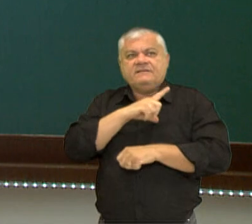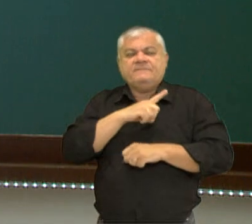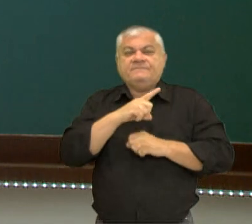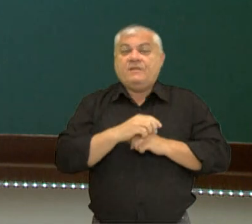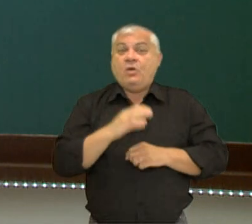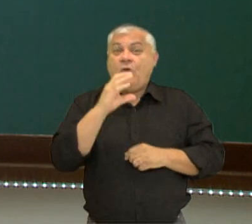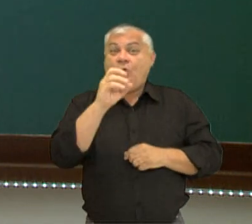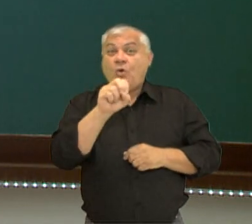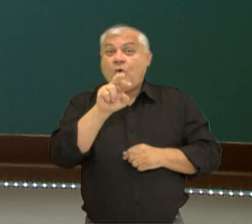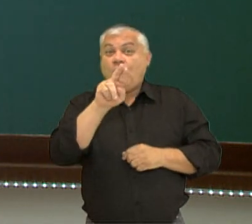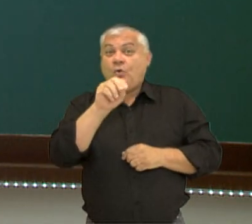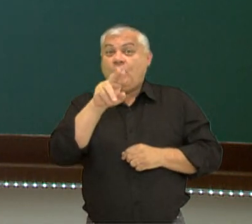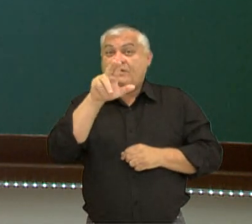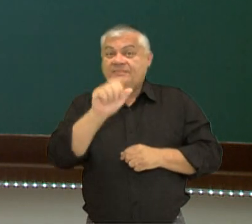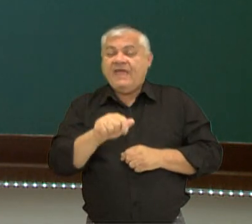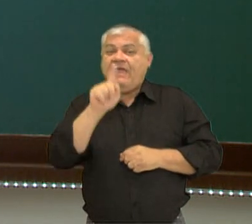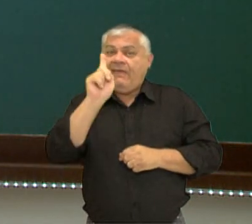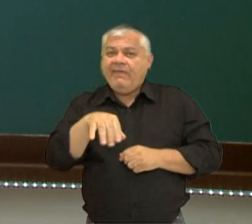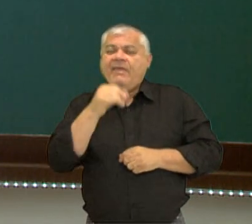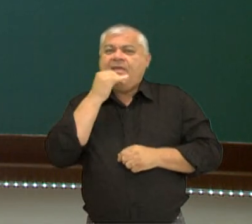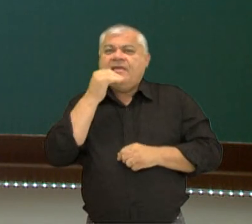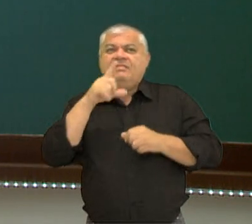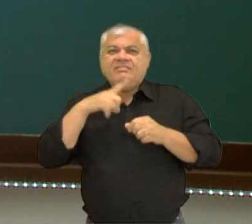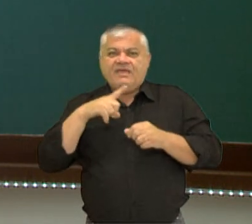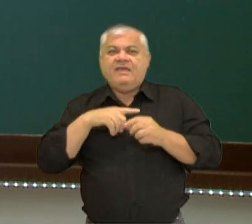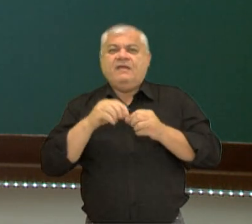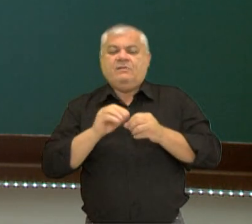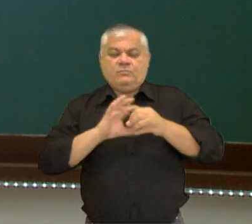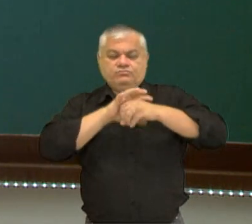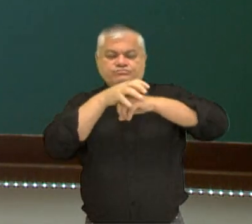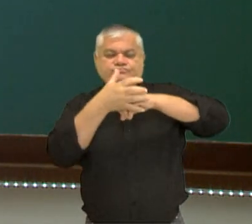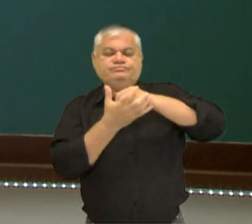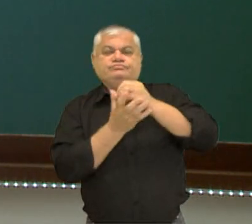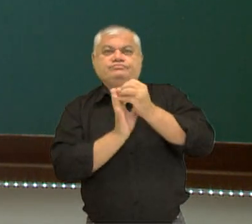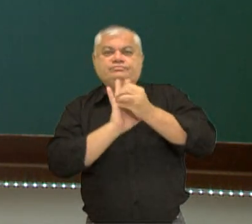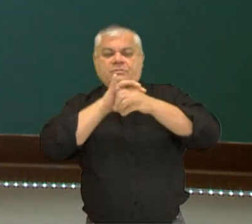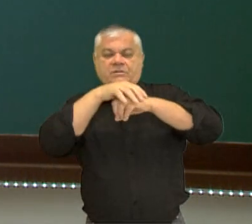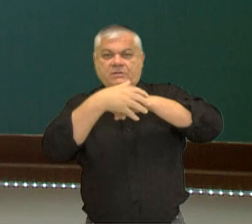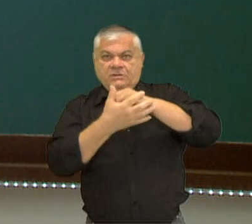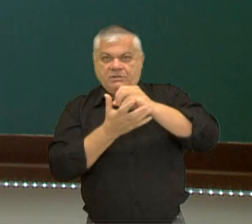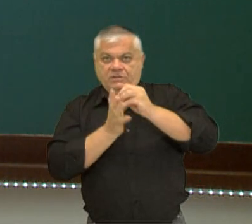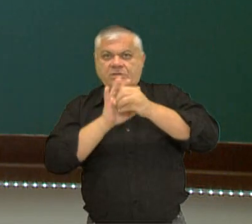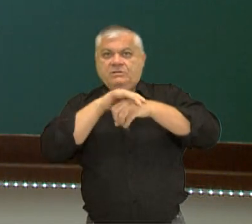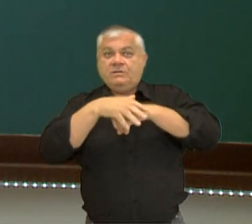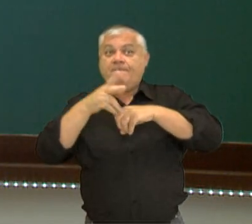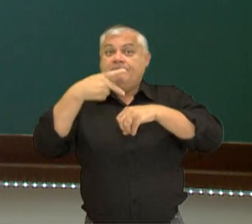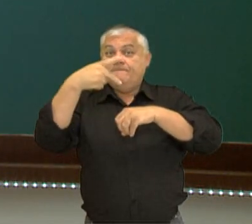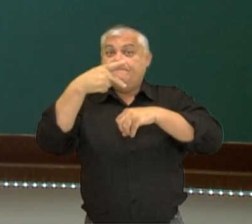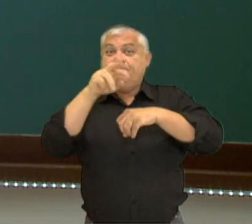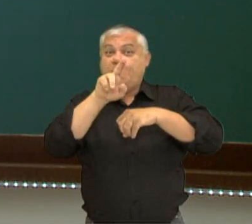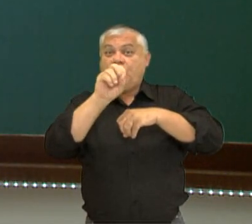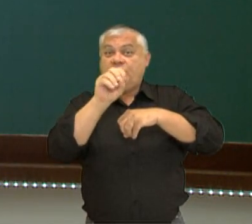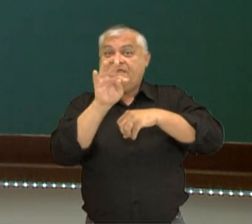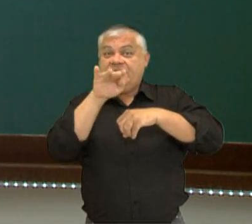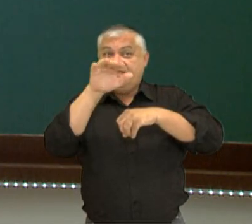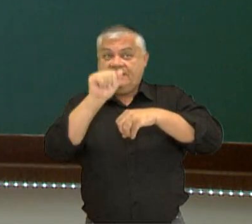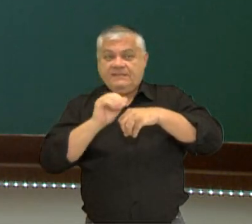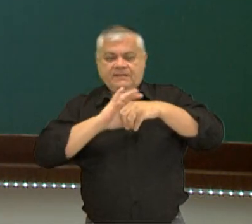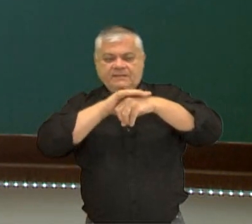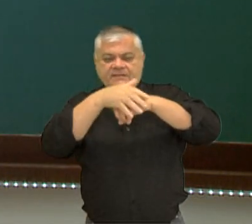coronavírus, ele é basicamente formado por uma cápsula feita de proteína. Então, essas